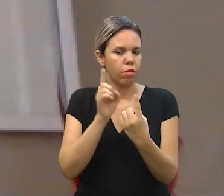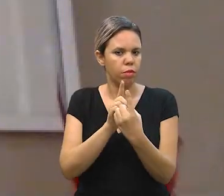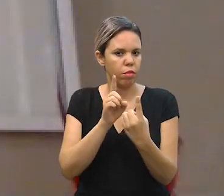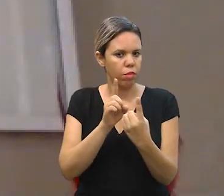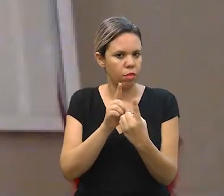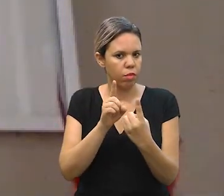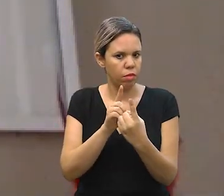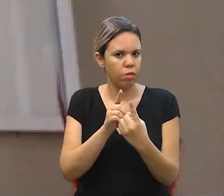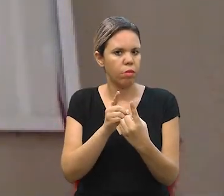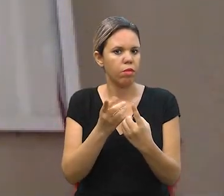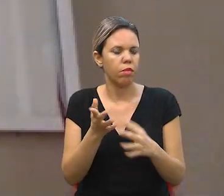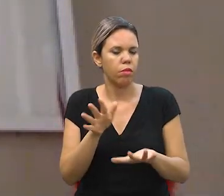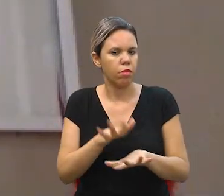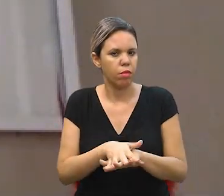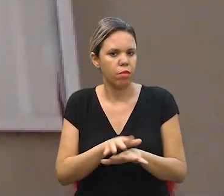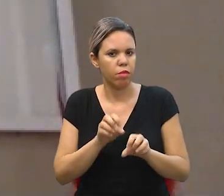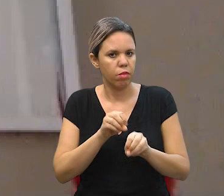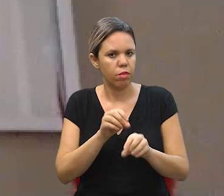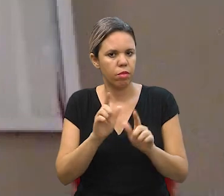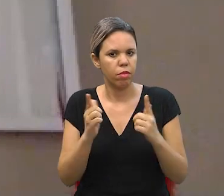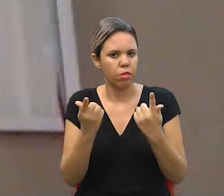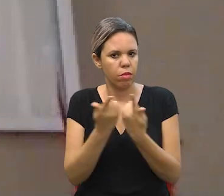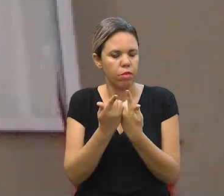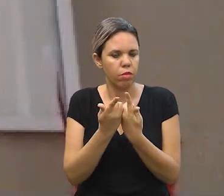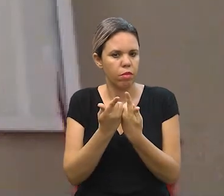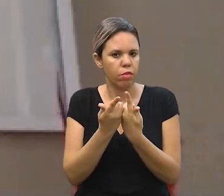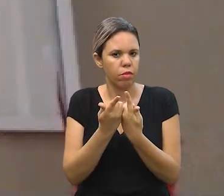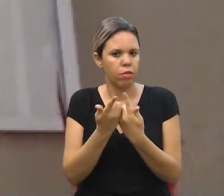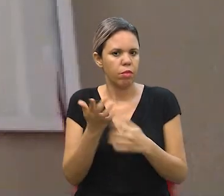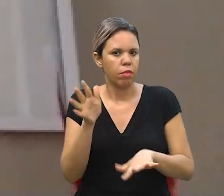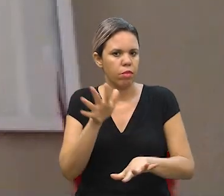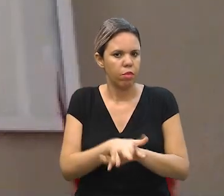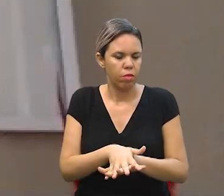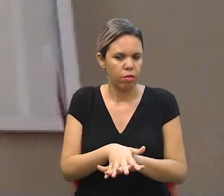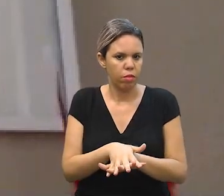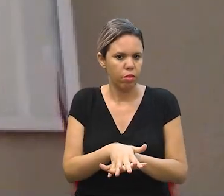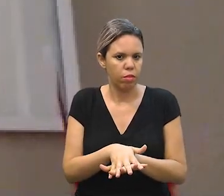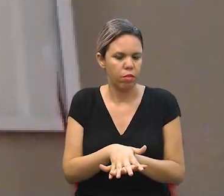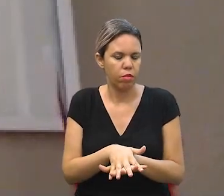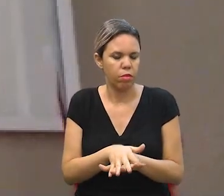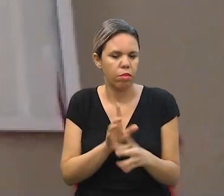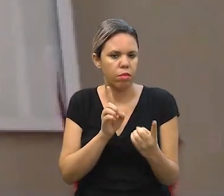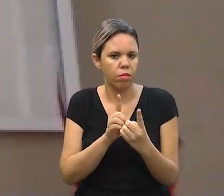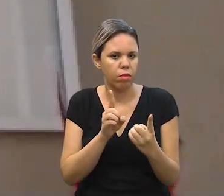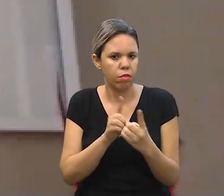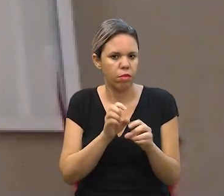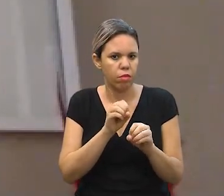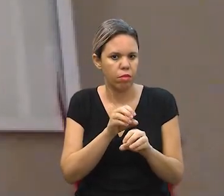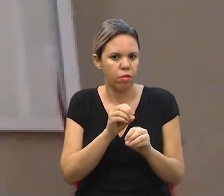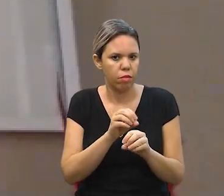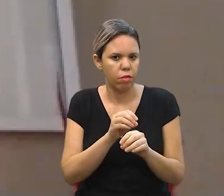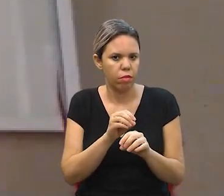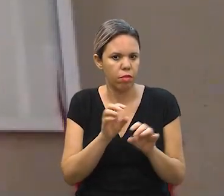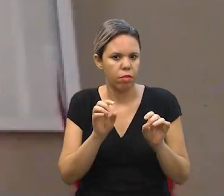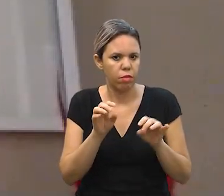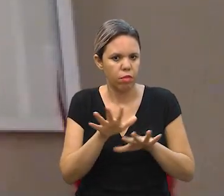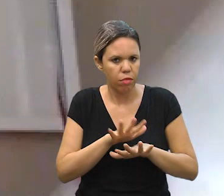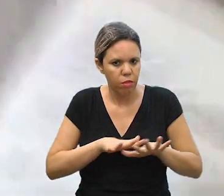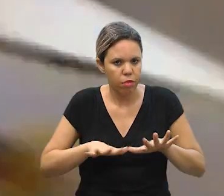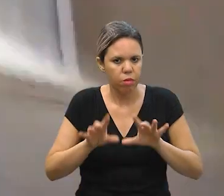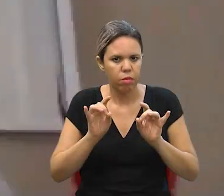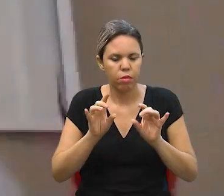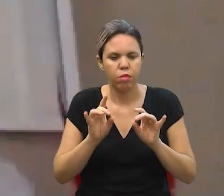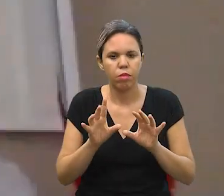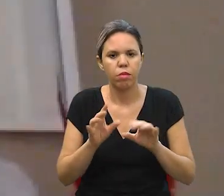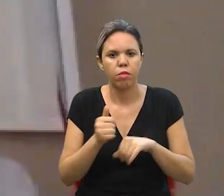e educação. Gestão e inclusão. Atendimento educacional